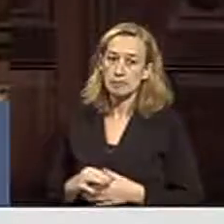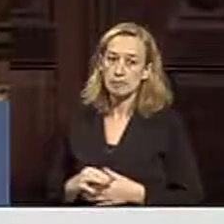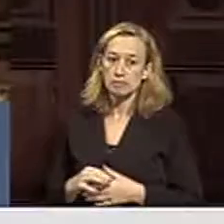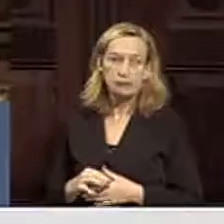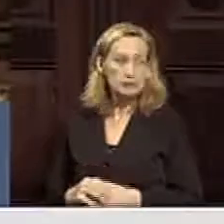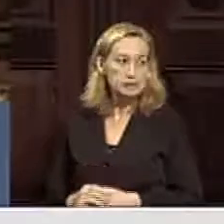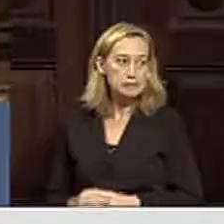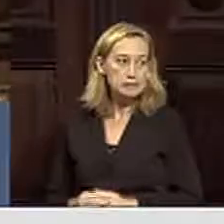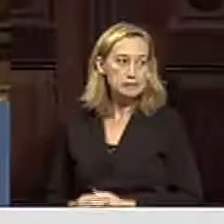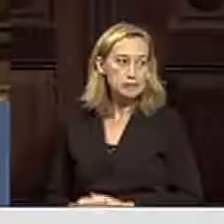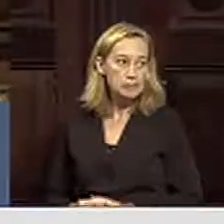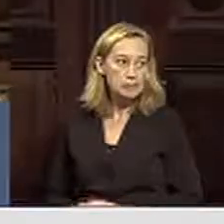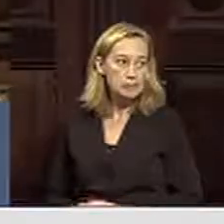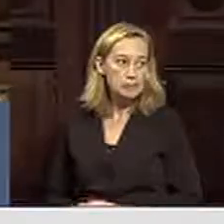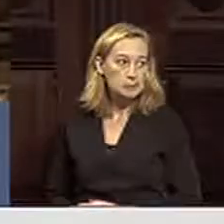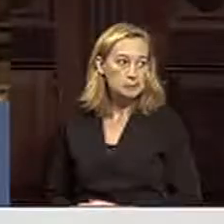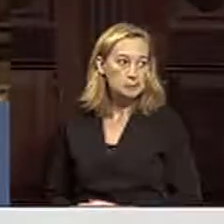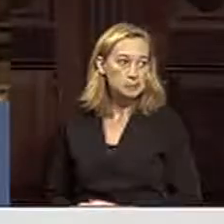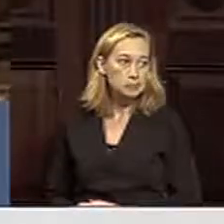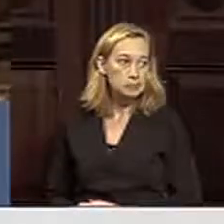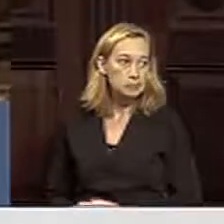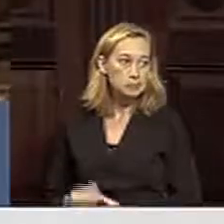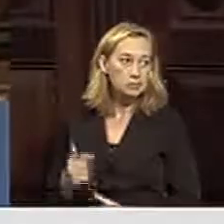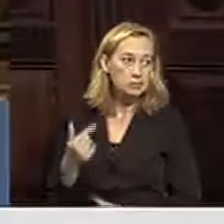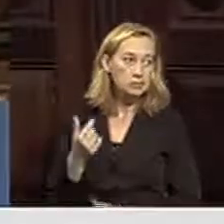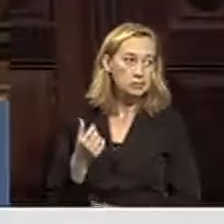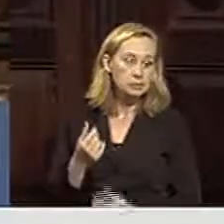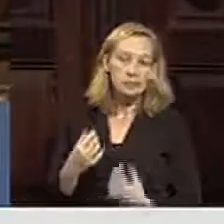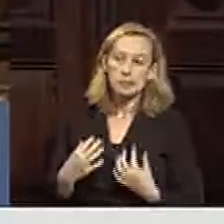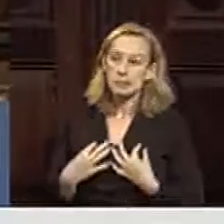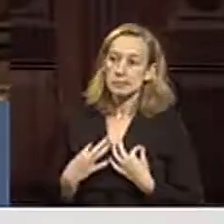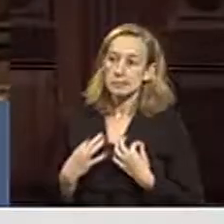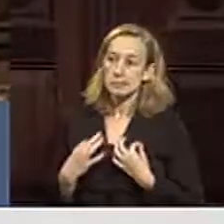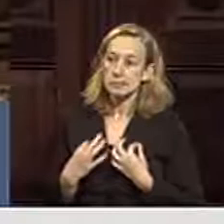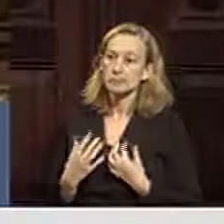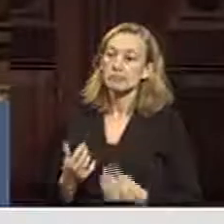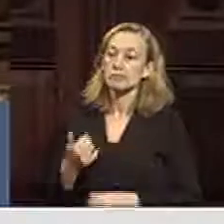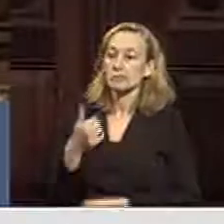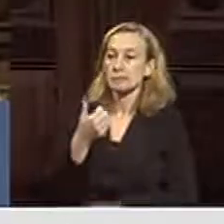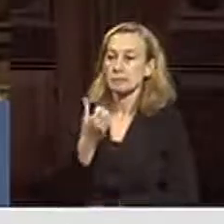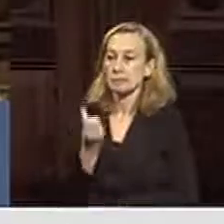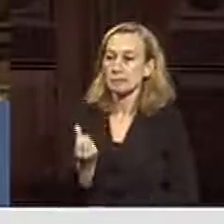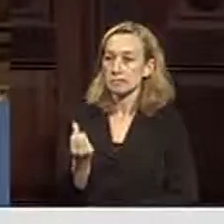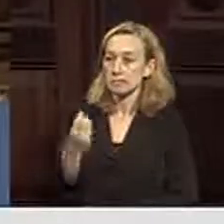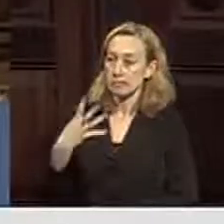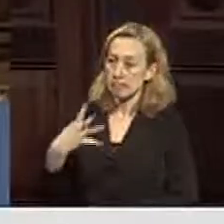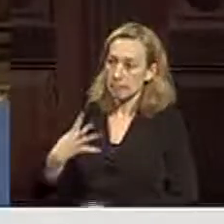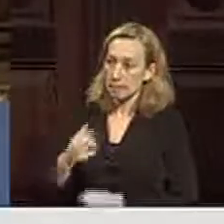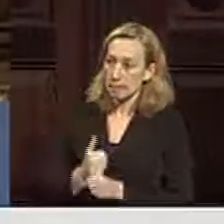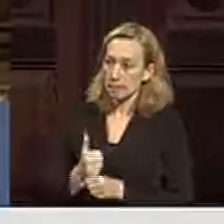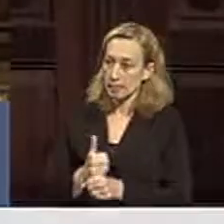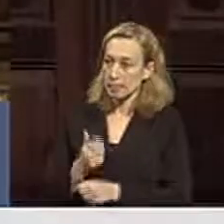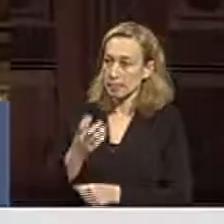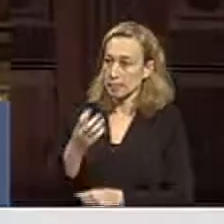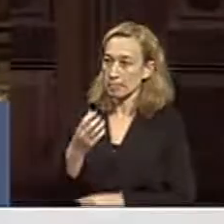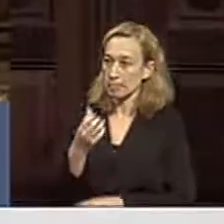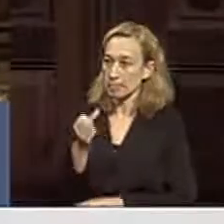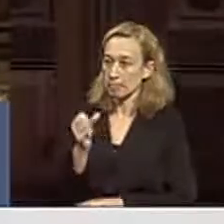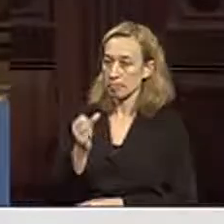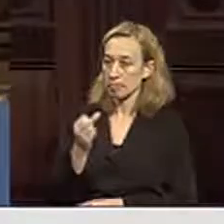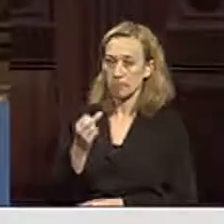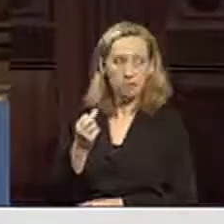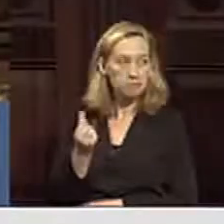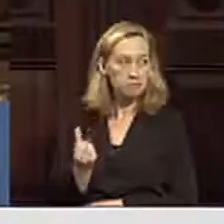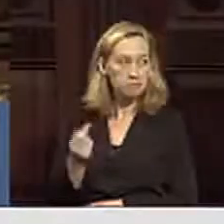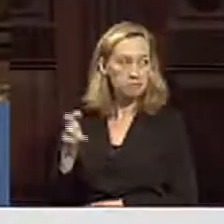64 a 85, onde fomos governados por militares, sustentados